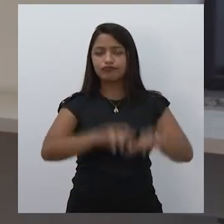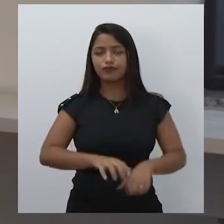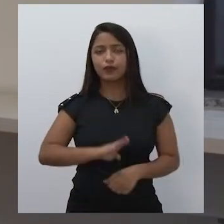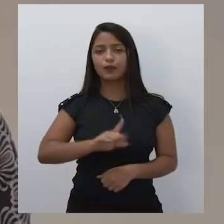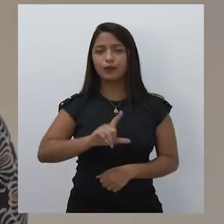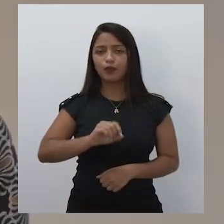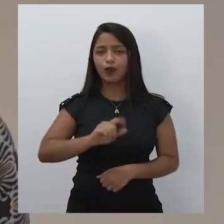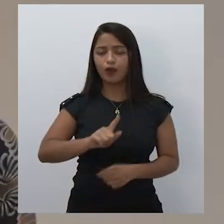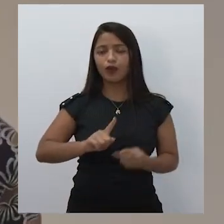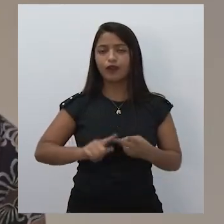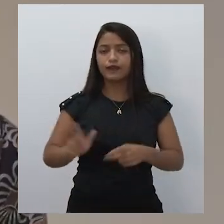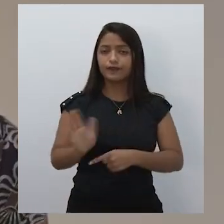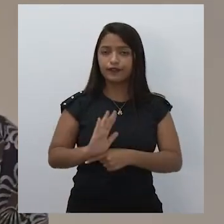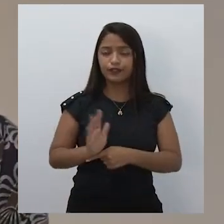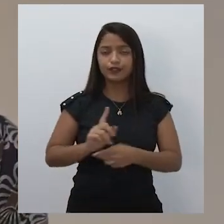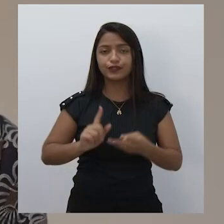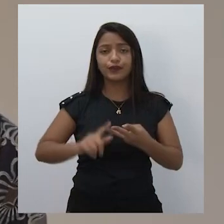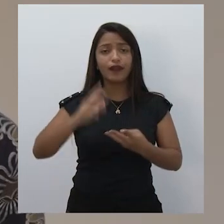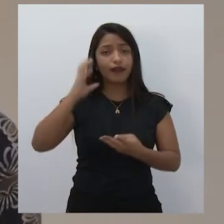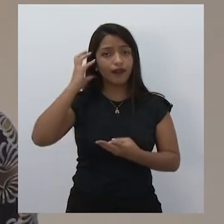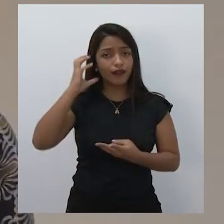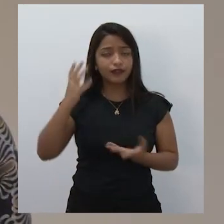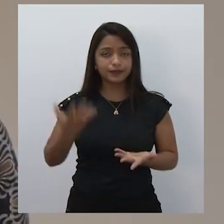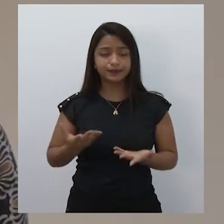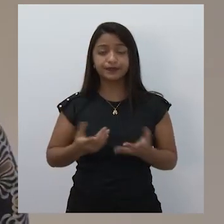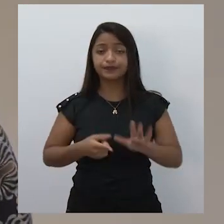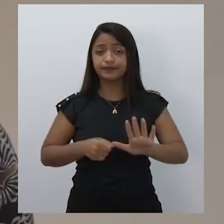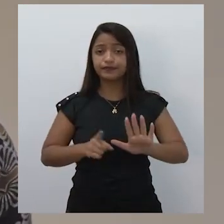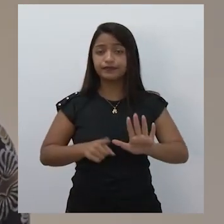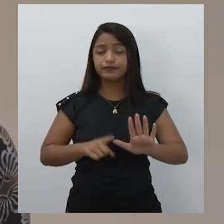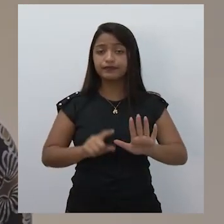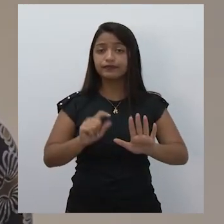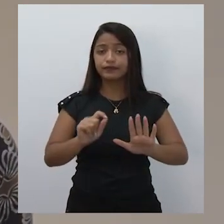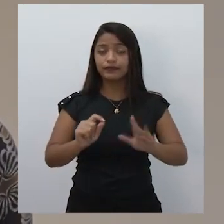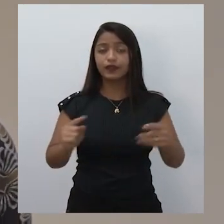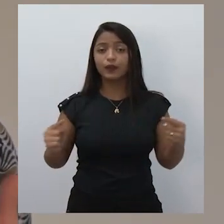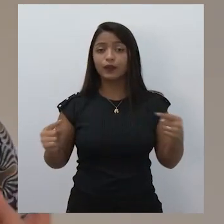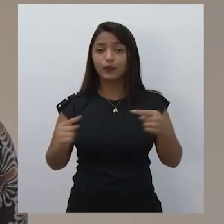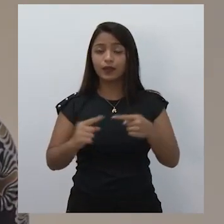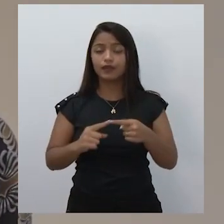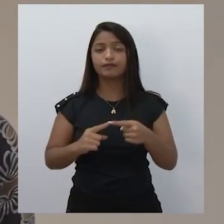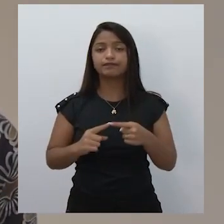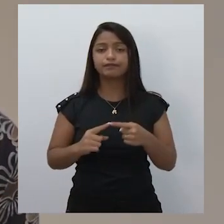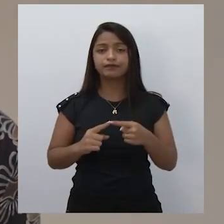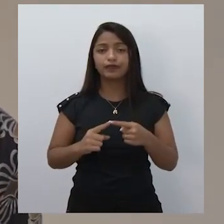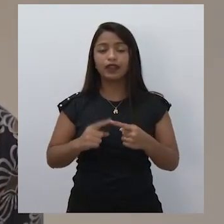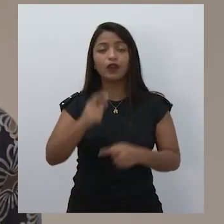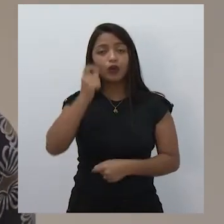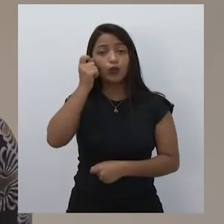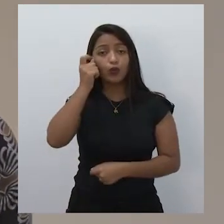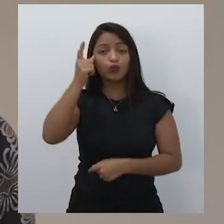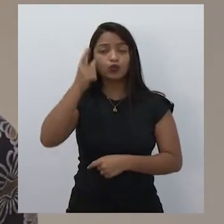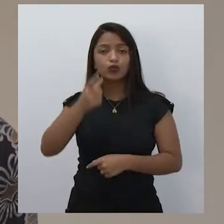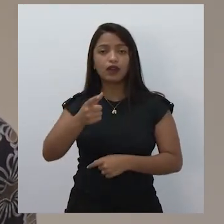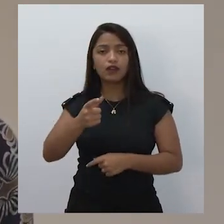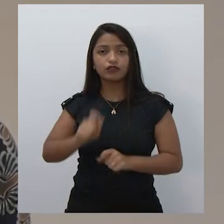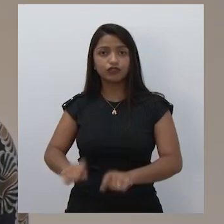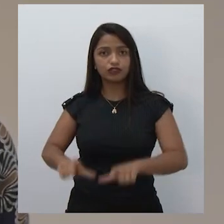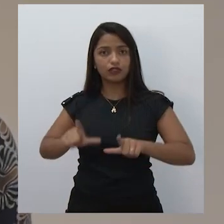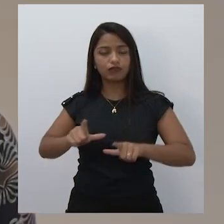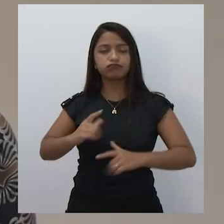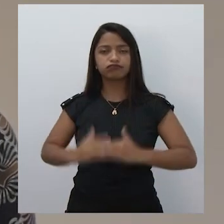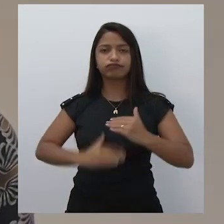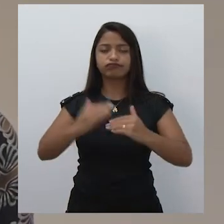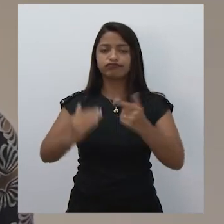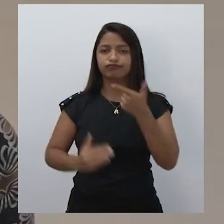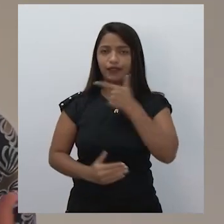vídeos, rádio. A quinta competência, ela tem a ver com o desenvolvimento da cultura digital, ou seja, a